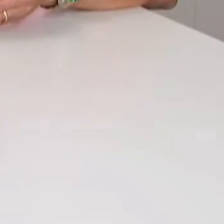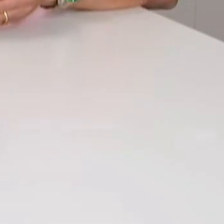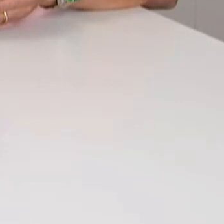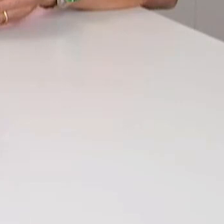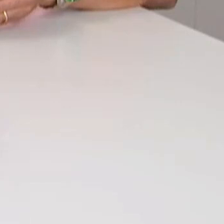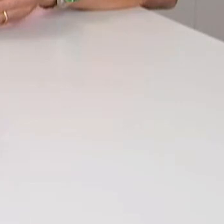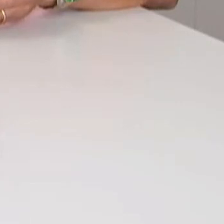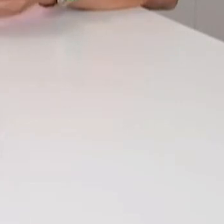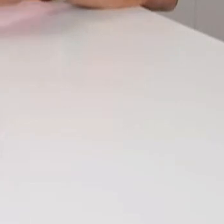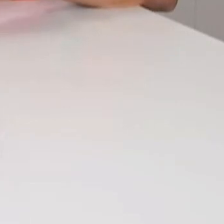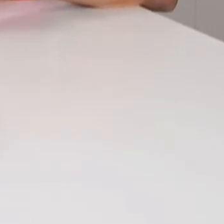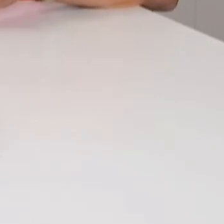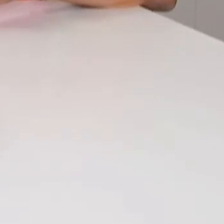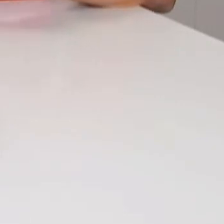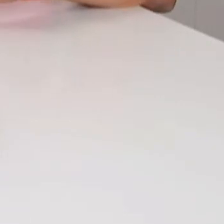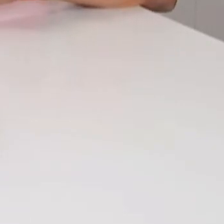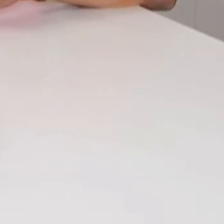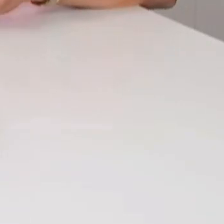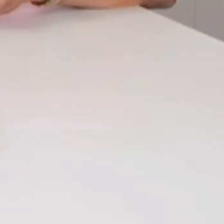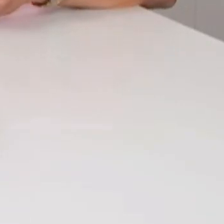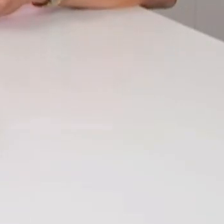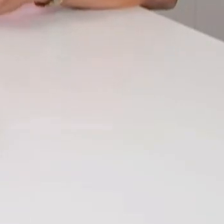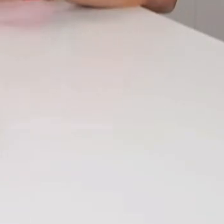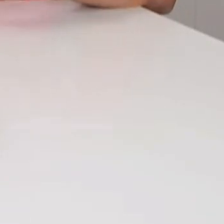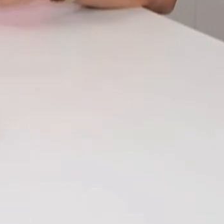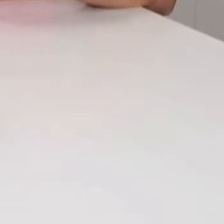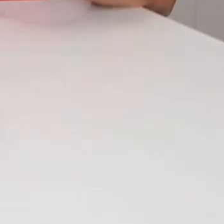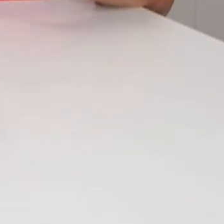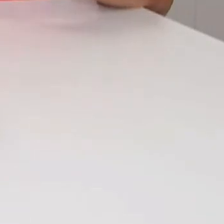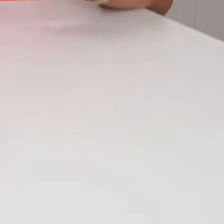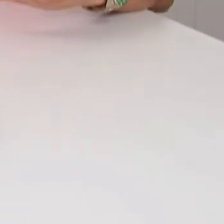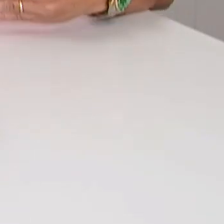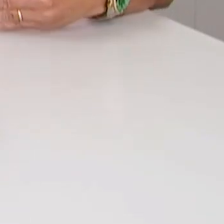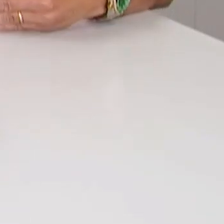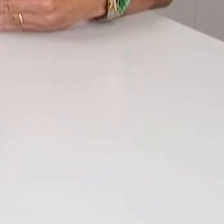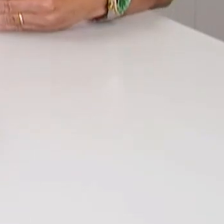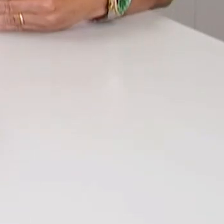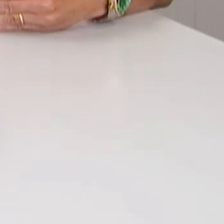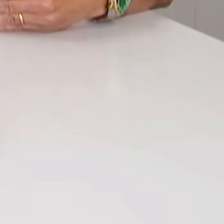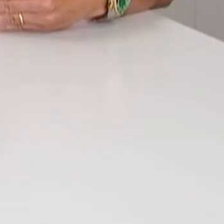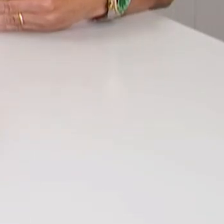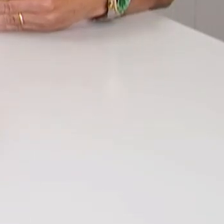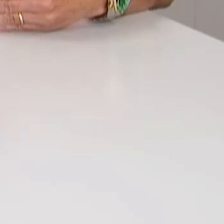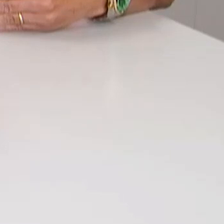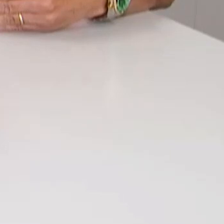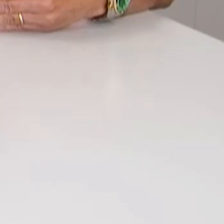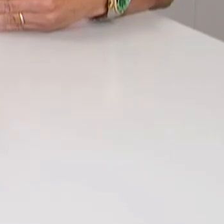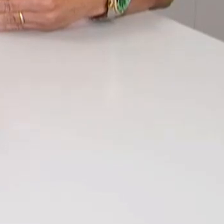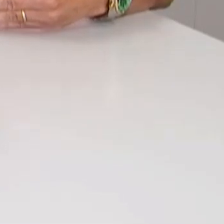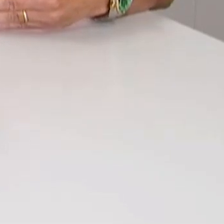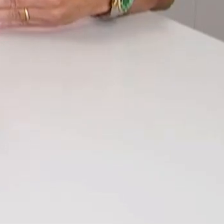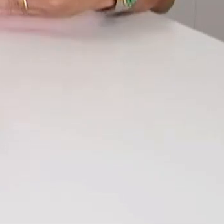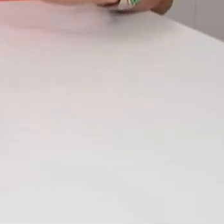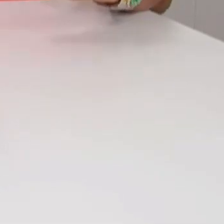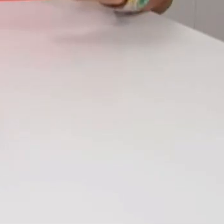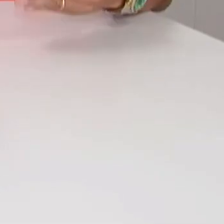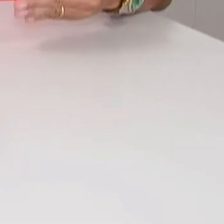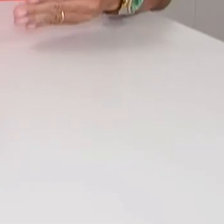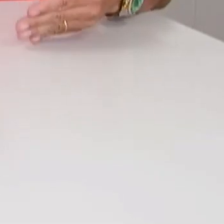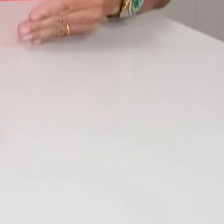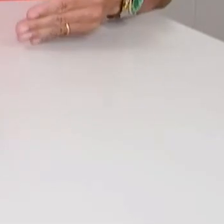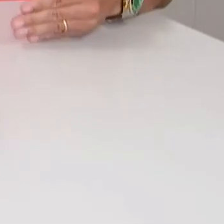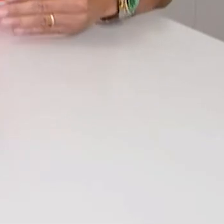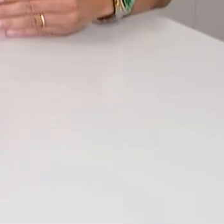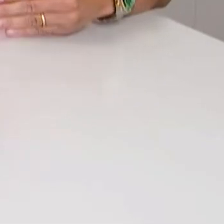com juros, por exemplo, será que eu terei condição de manter aquilo em dia, ou seja, as parcelas que